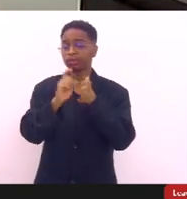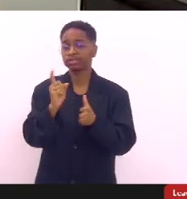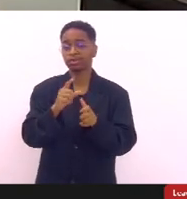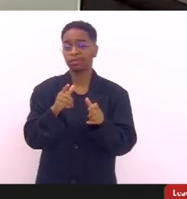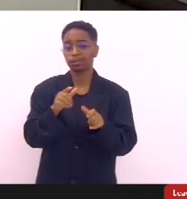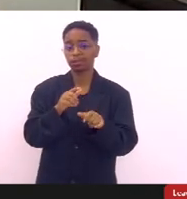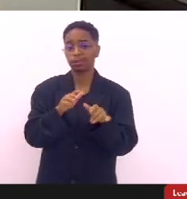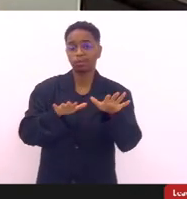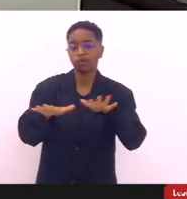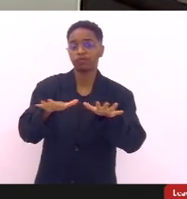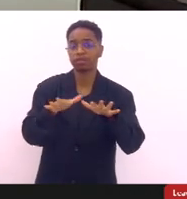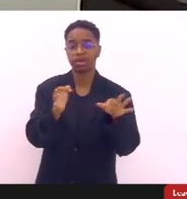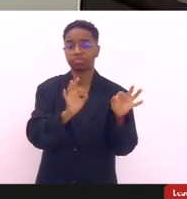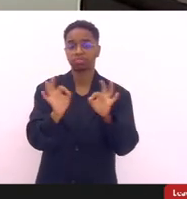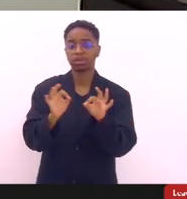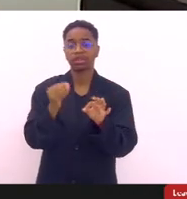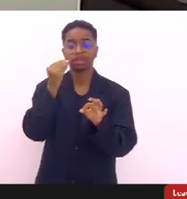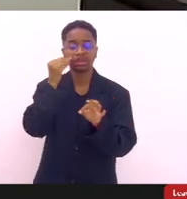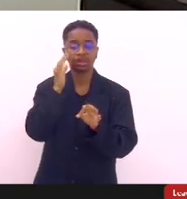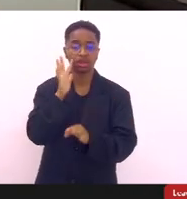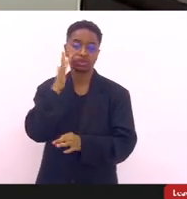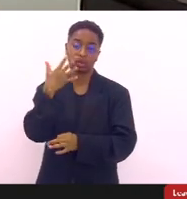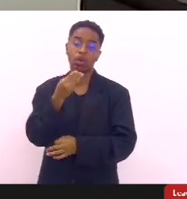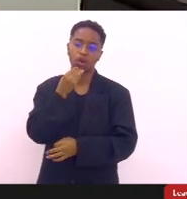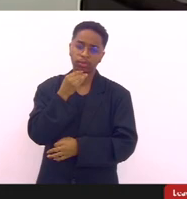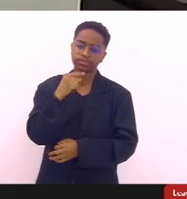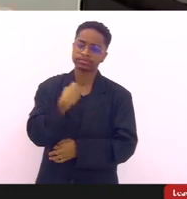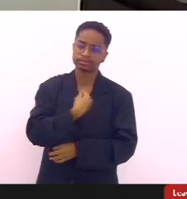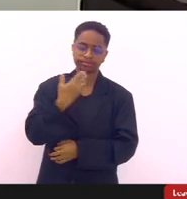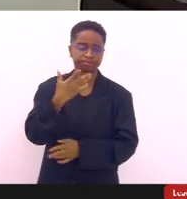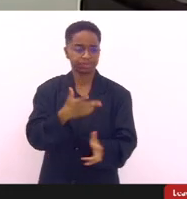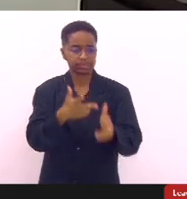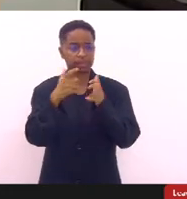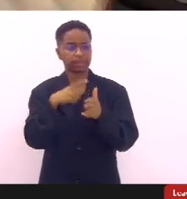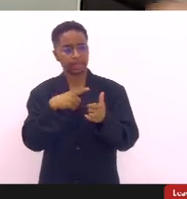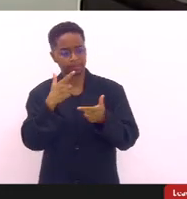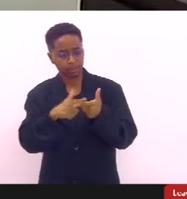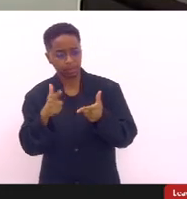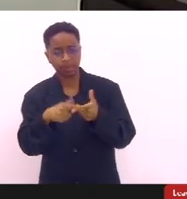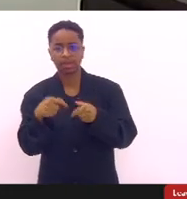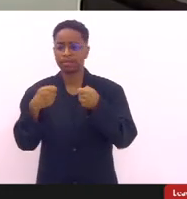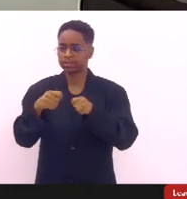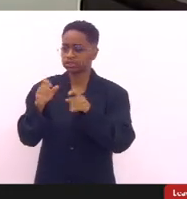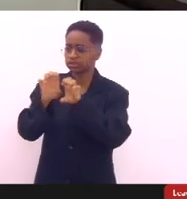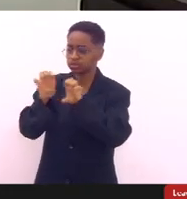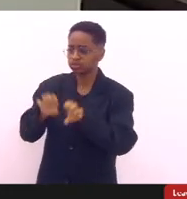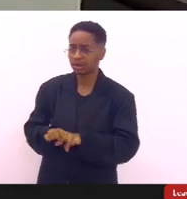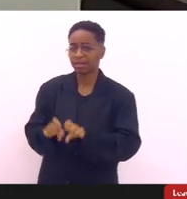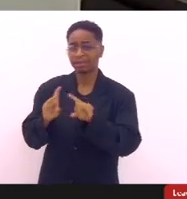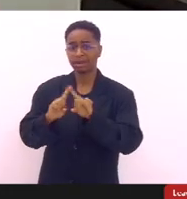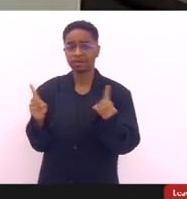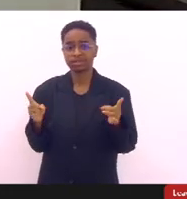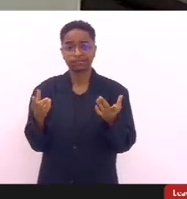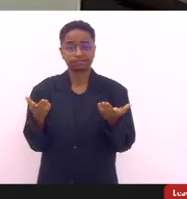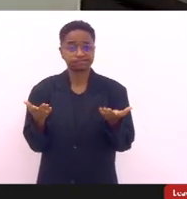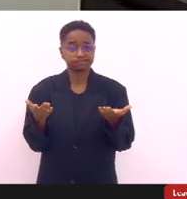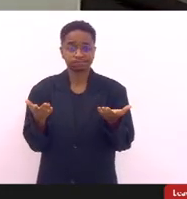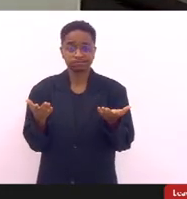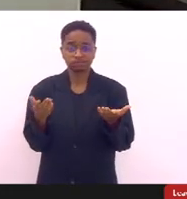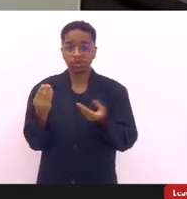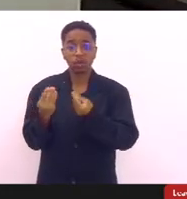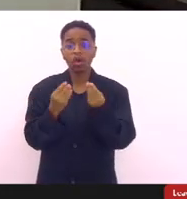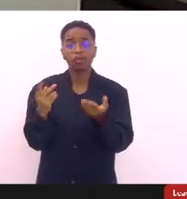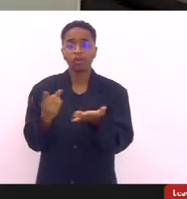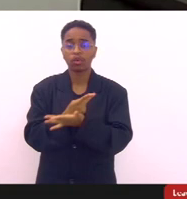solucionar, né? A gente vê, claro, que tem os problemas, a gente vê, é preciso estruturar, mas como está sendo